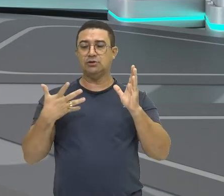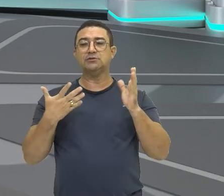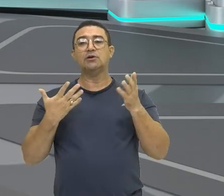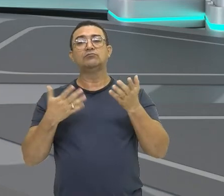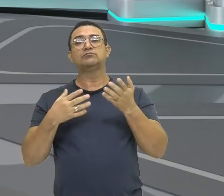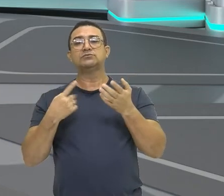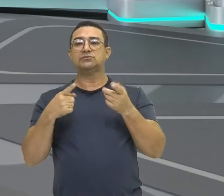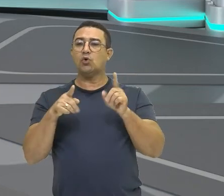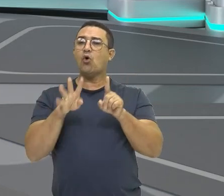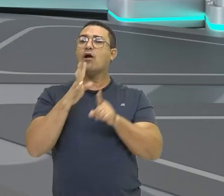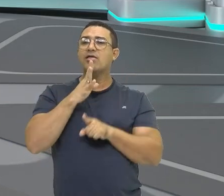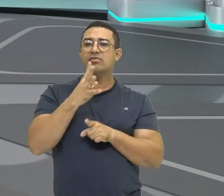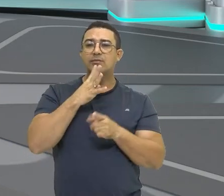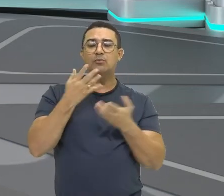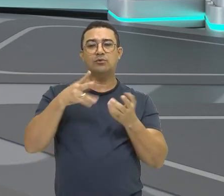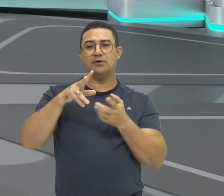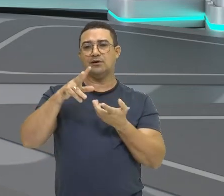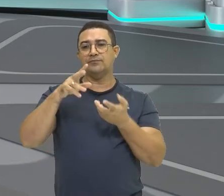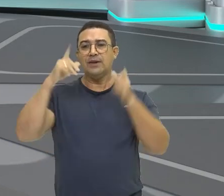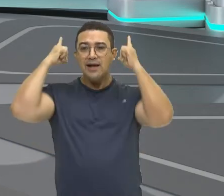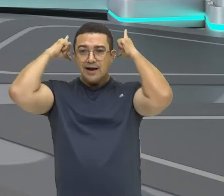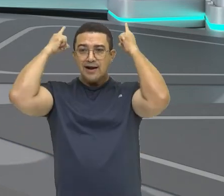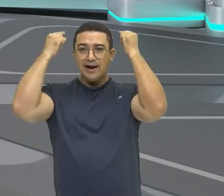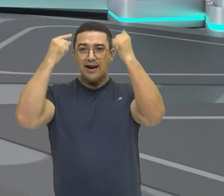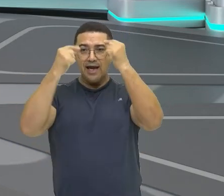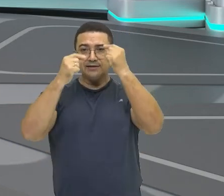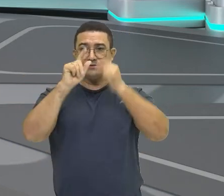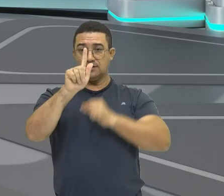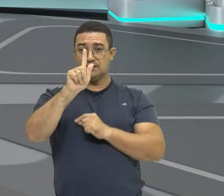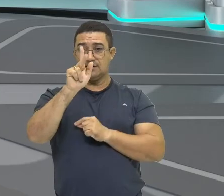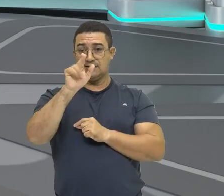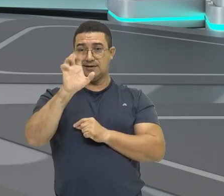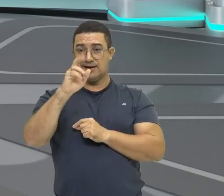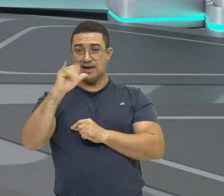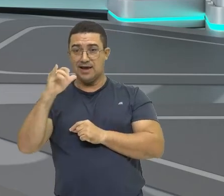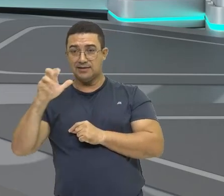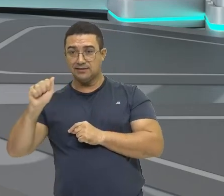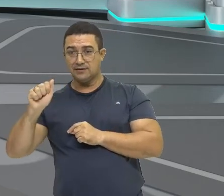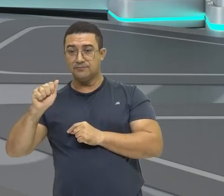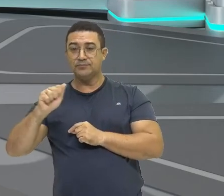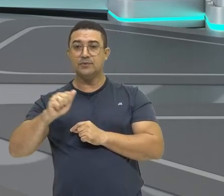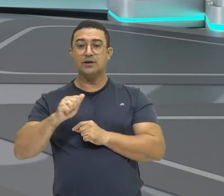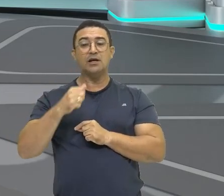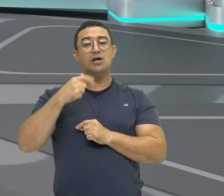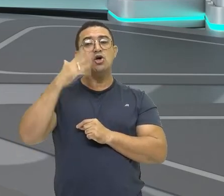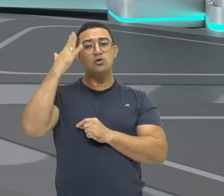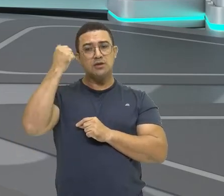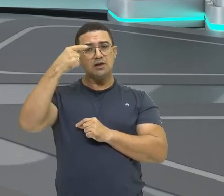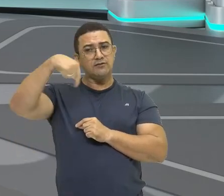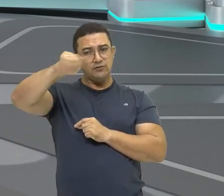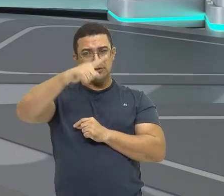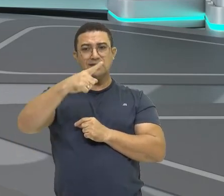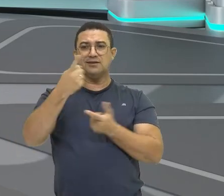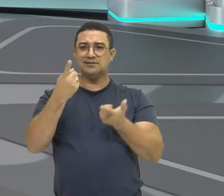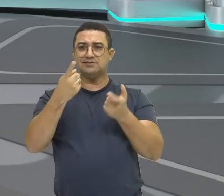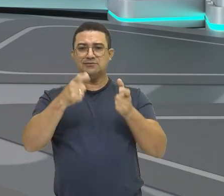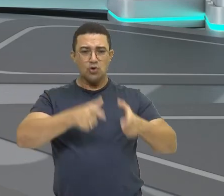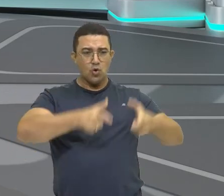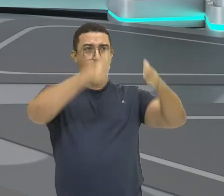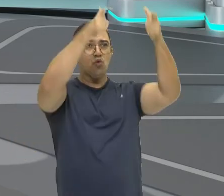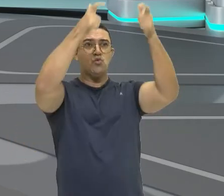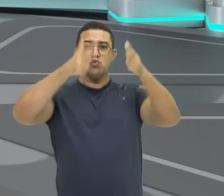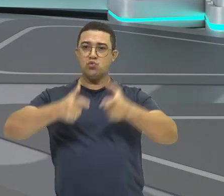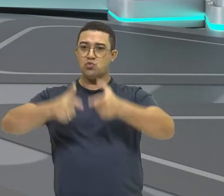é? Chegamos a visitar a Grécia, e eu tenho certeza que quando vocês falaram das colunas, dos capitéis